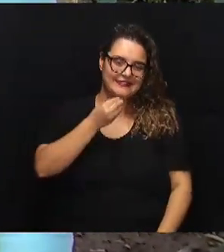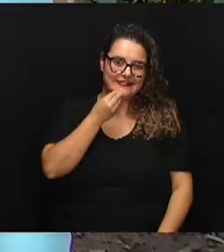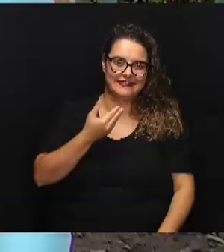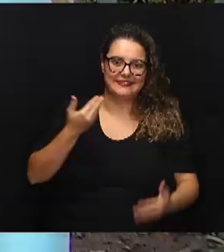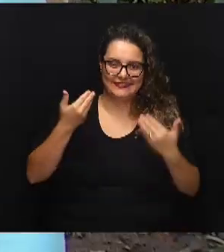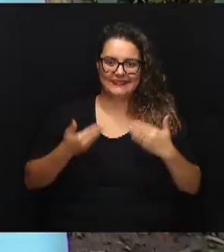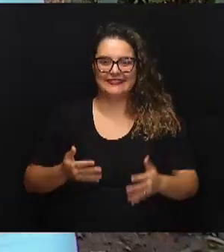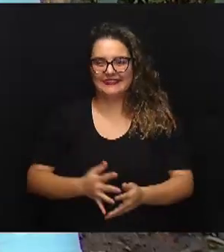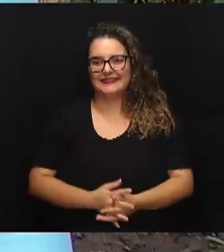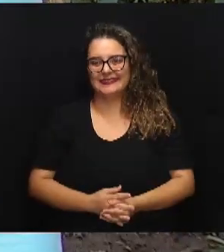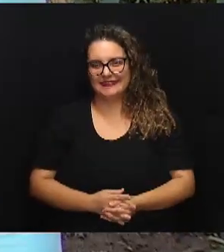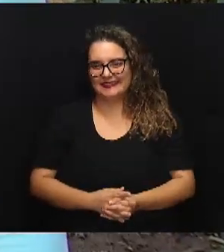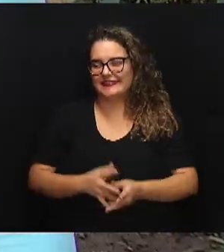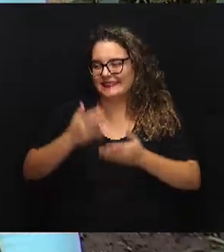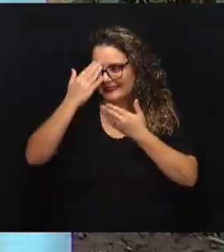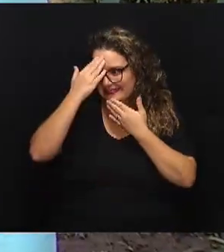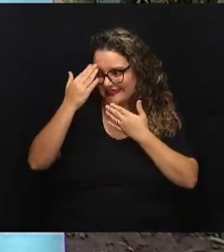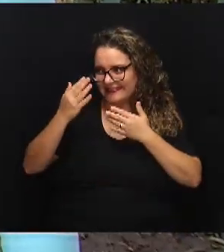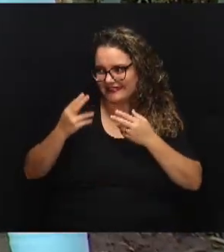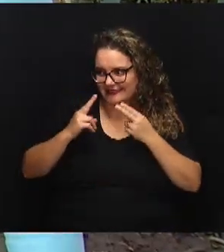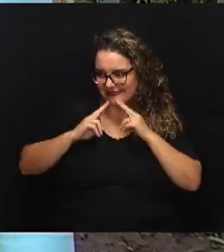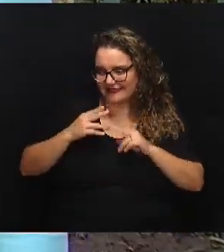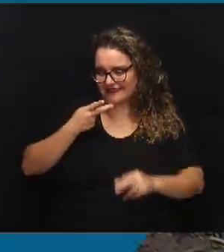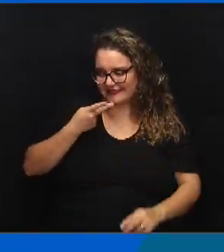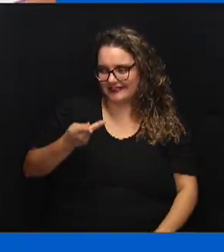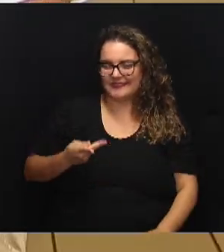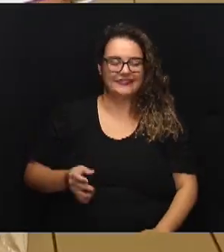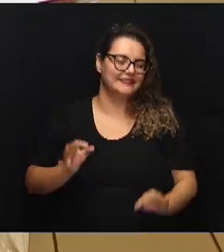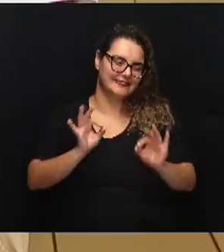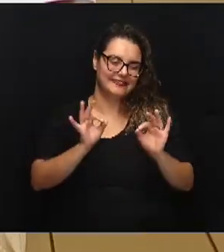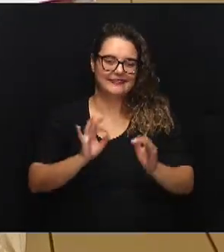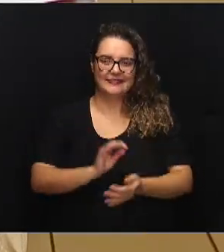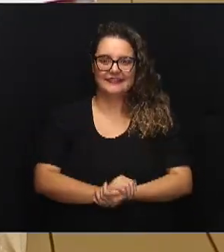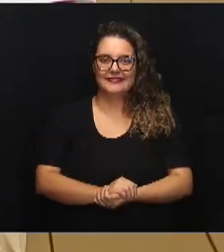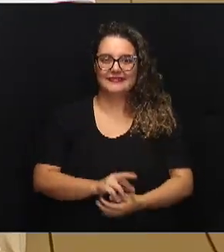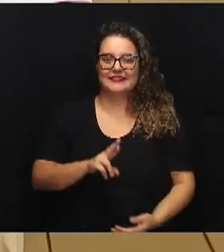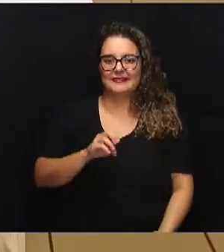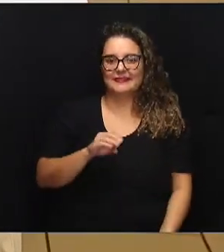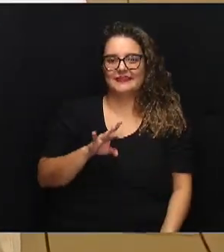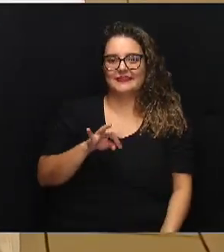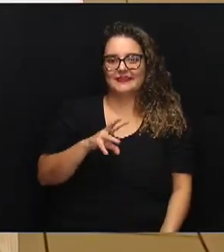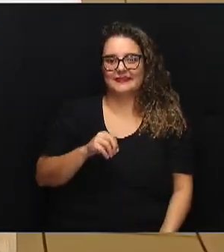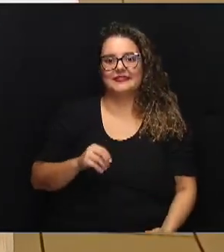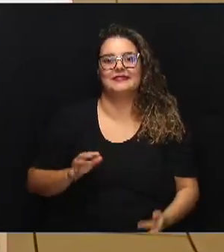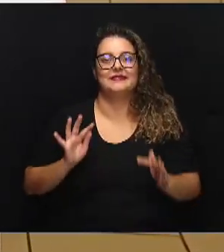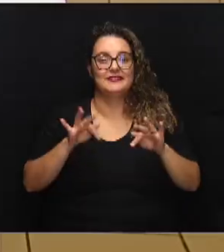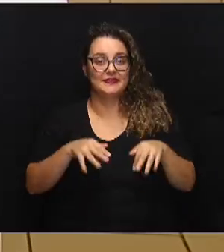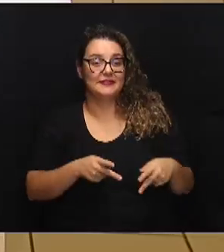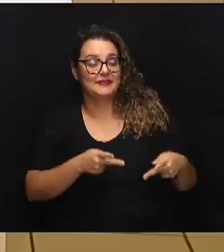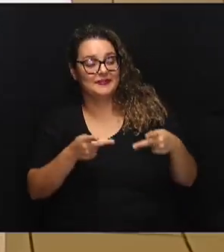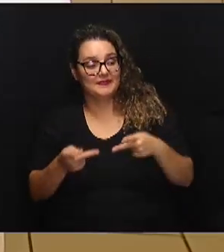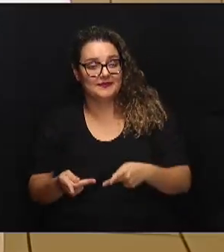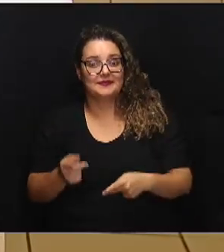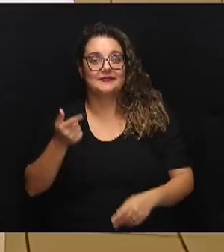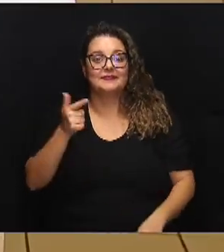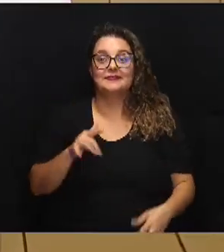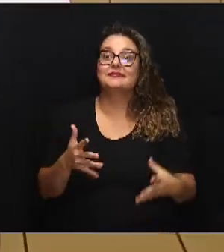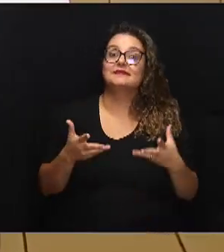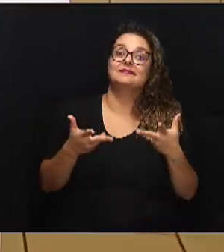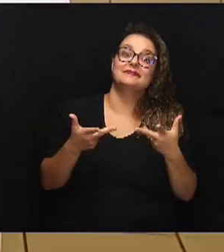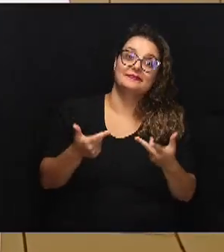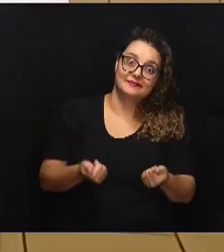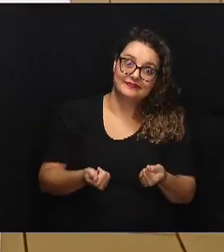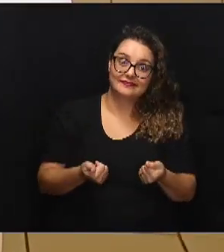aqui. Obrigada pelo seu testemunho. De nada. Robertinho, para finalizar essa visita, mais uma vez maravilhosa,